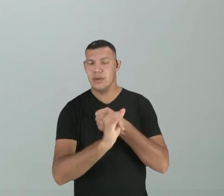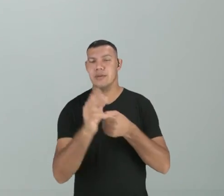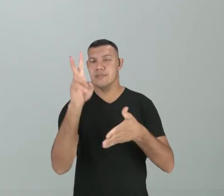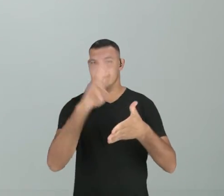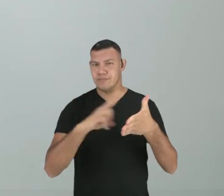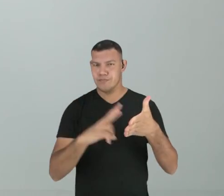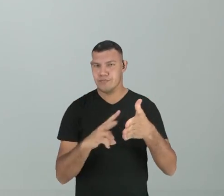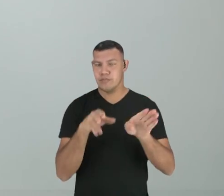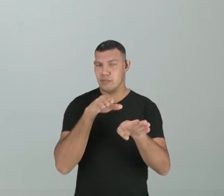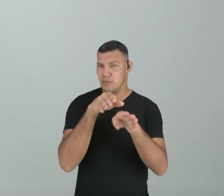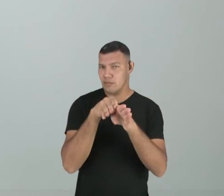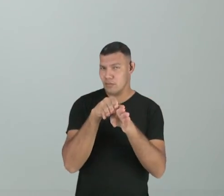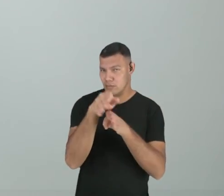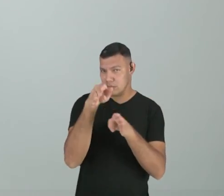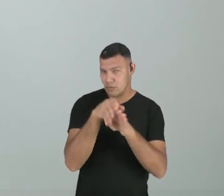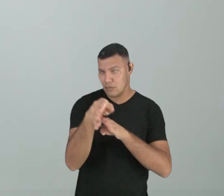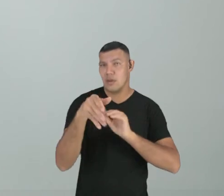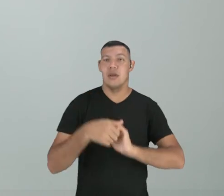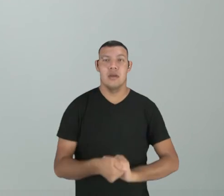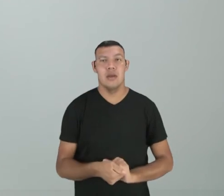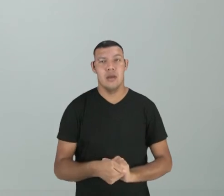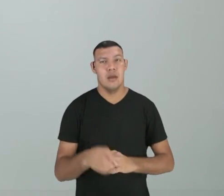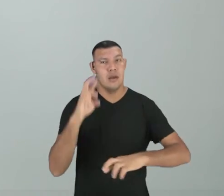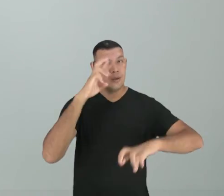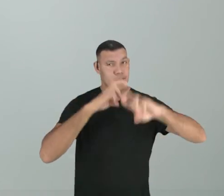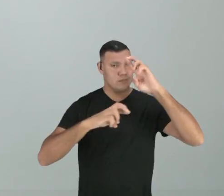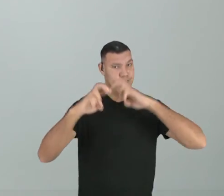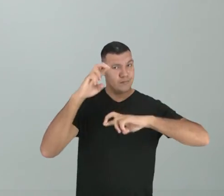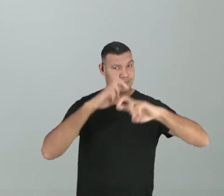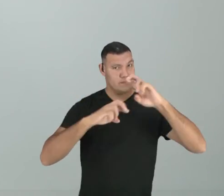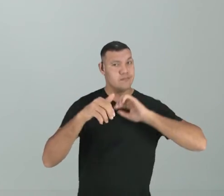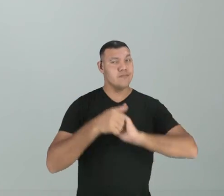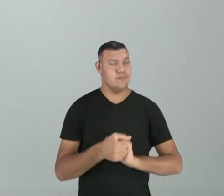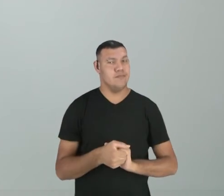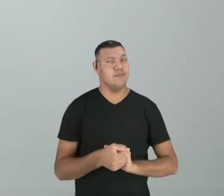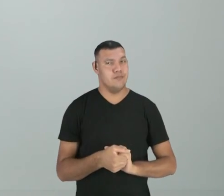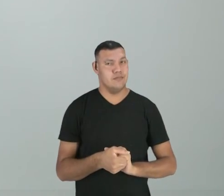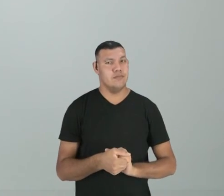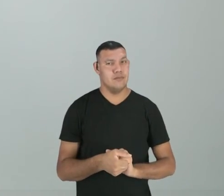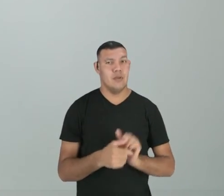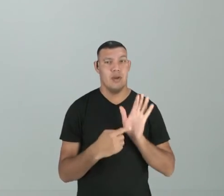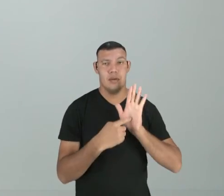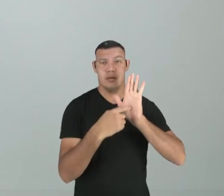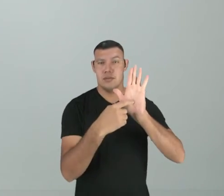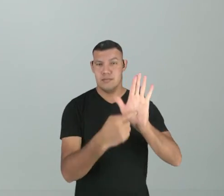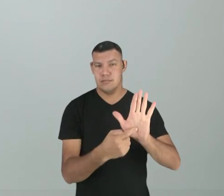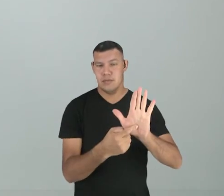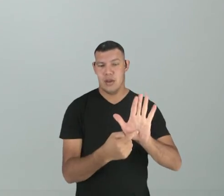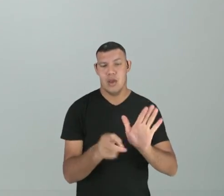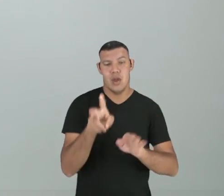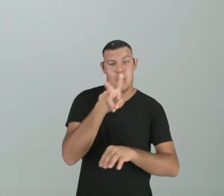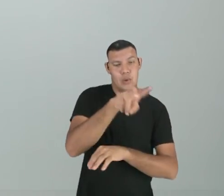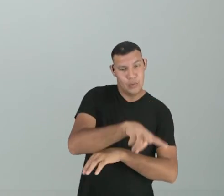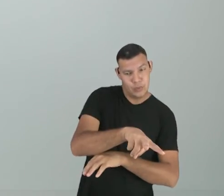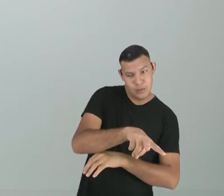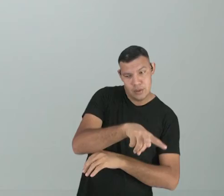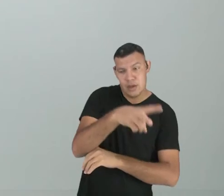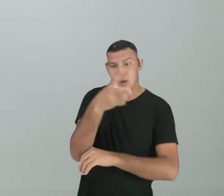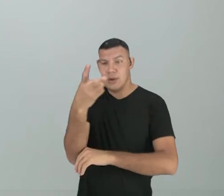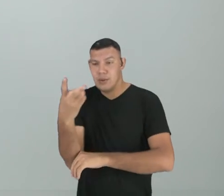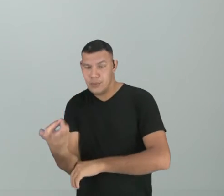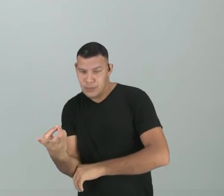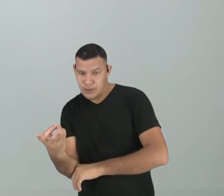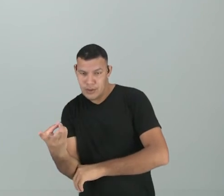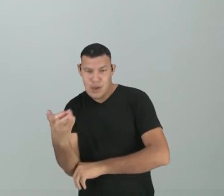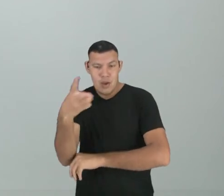recomendo. Mas é isso que eu quero que vocês observem, que ela vem trazendo, ela vem intercalando entre narrar